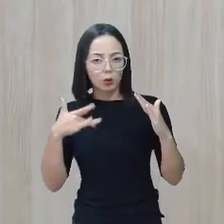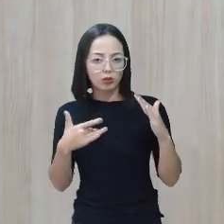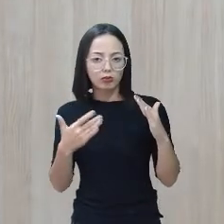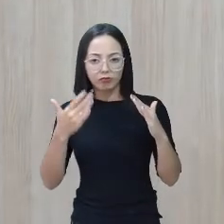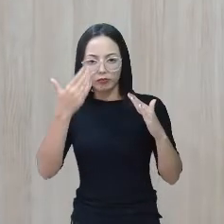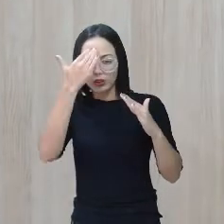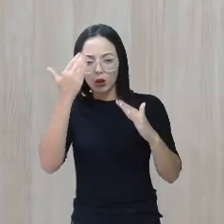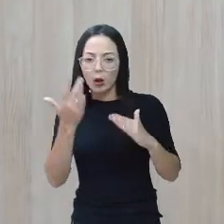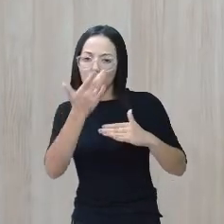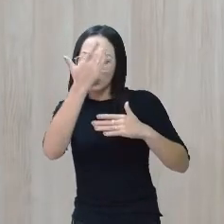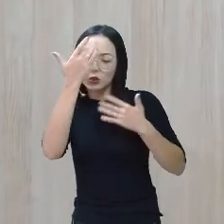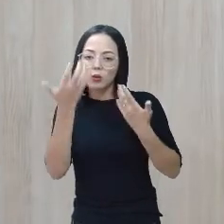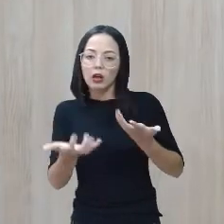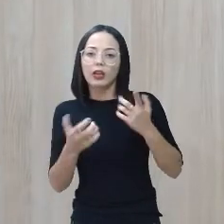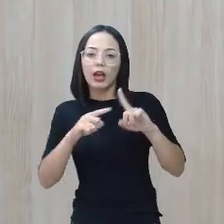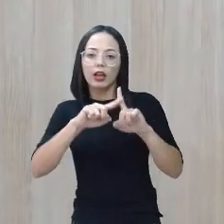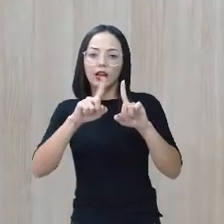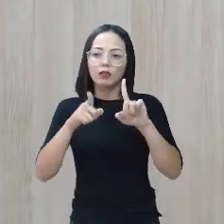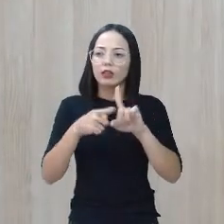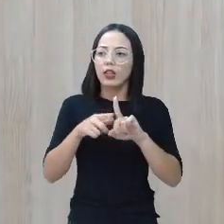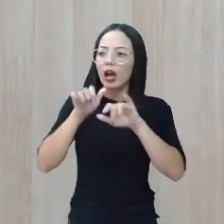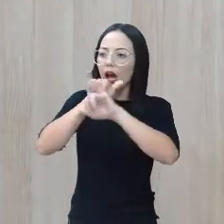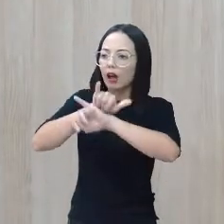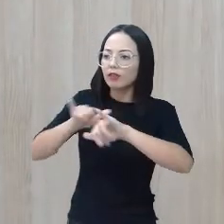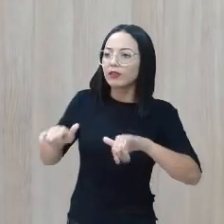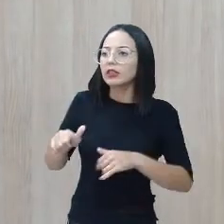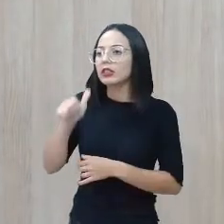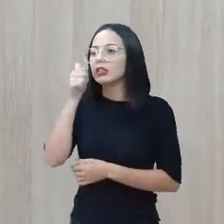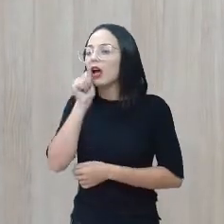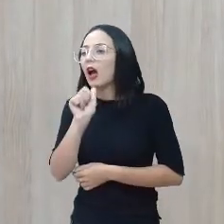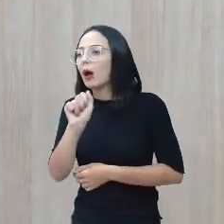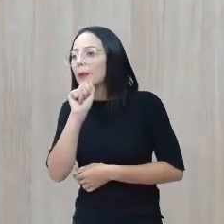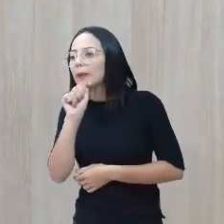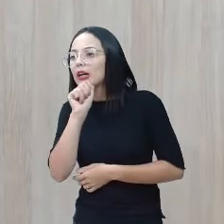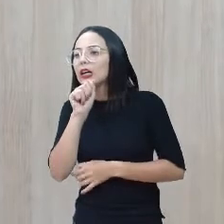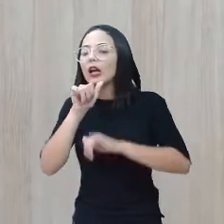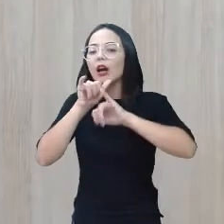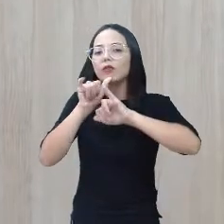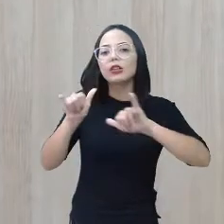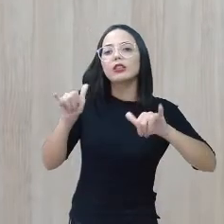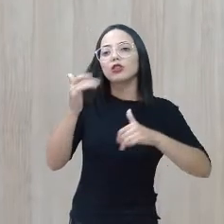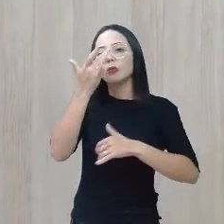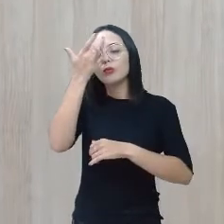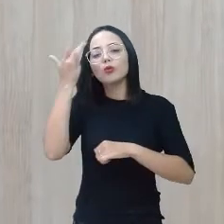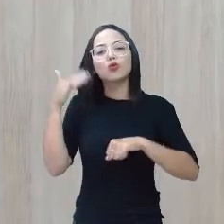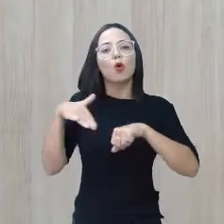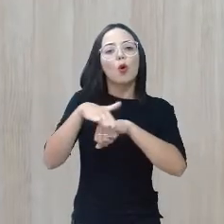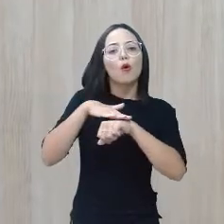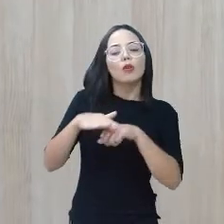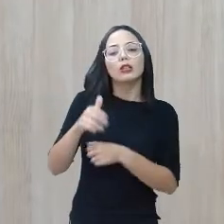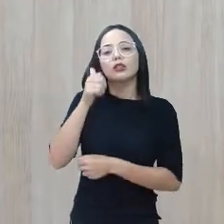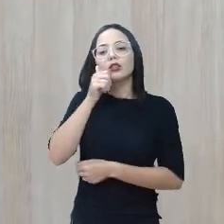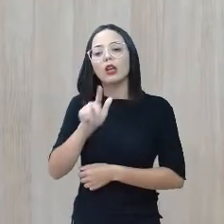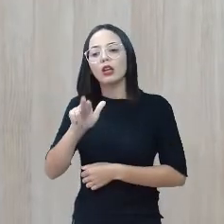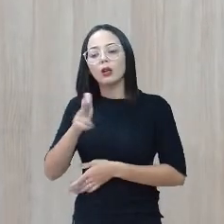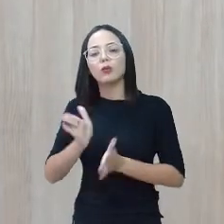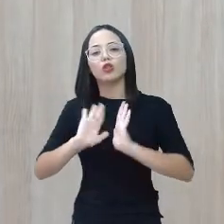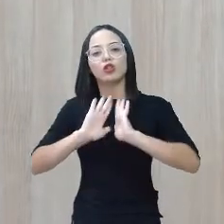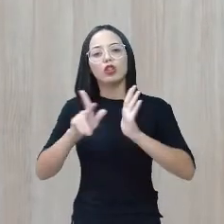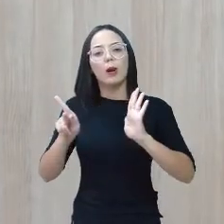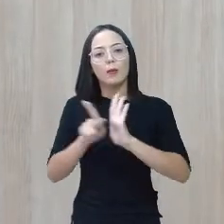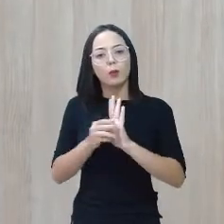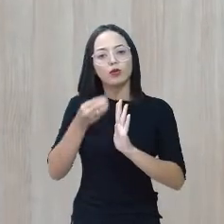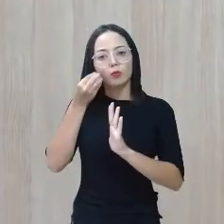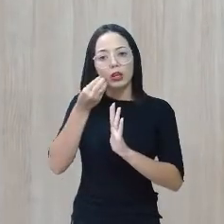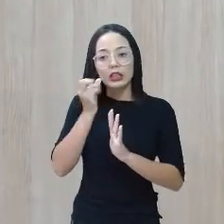quiser engravidar, avisem as mães de vocês, algumas pessoas, irmãs que já têm. Se elas não